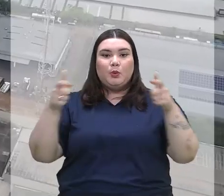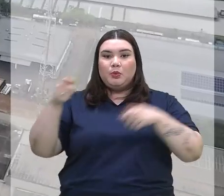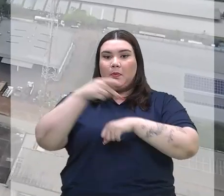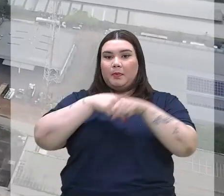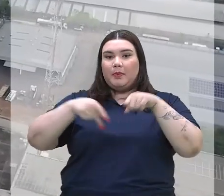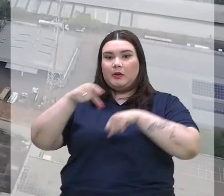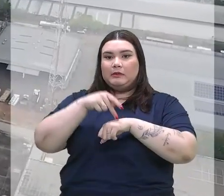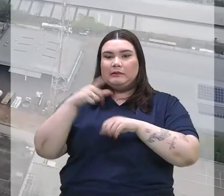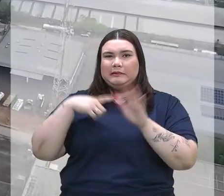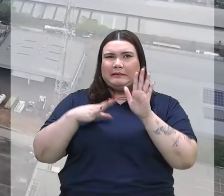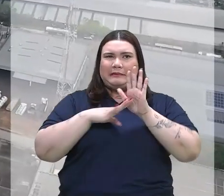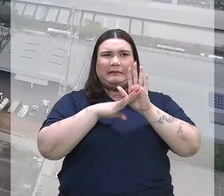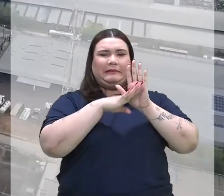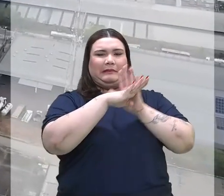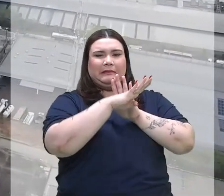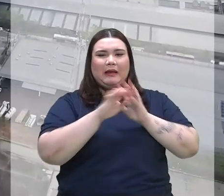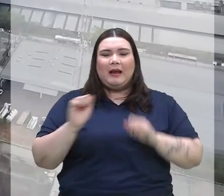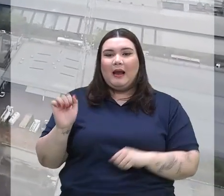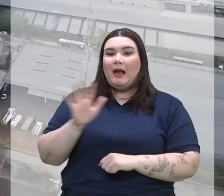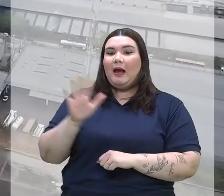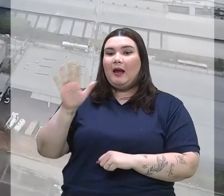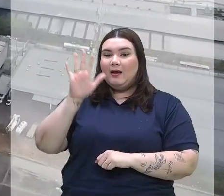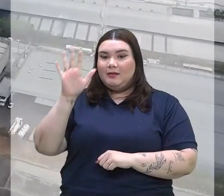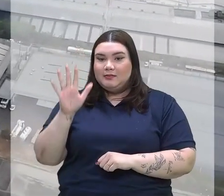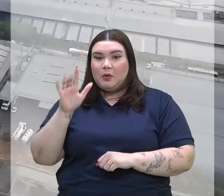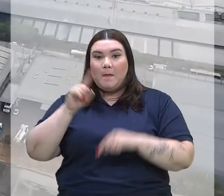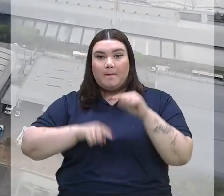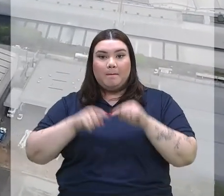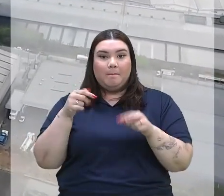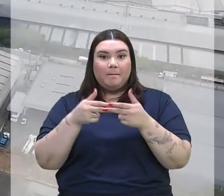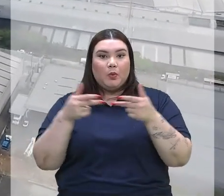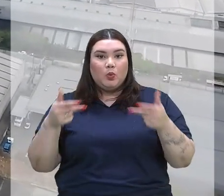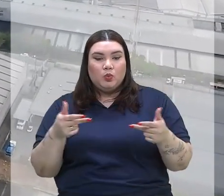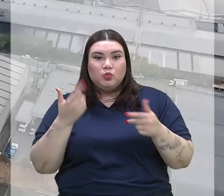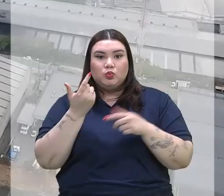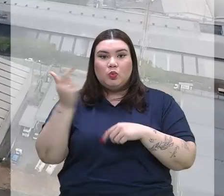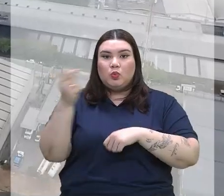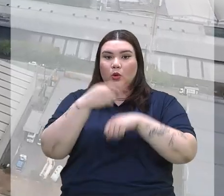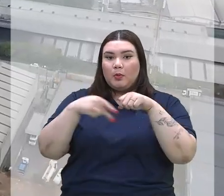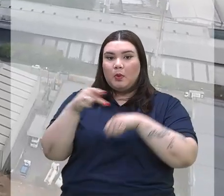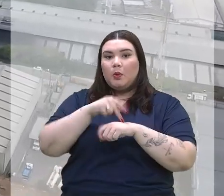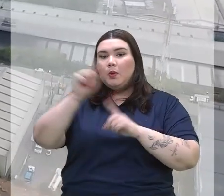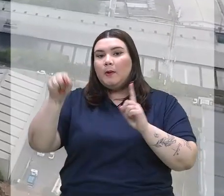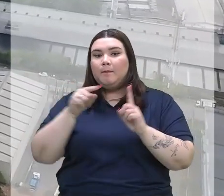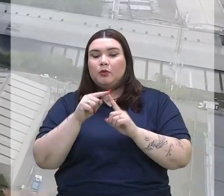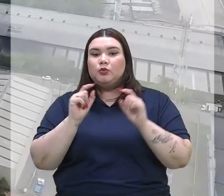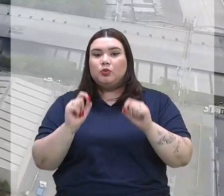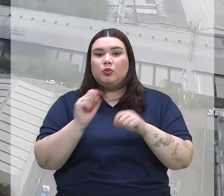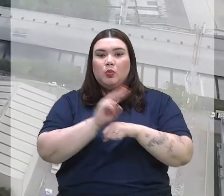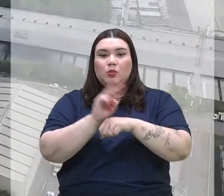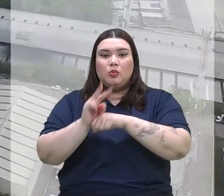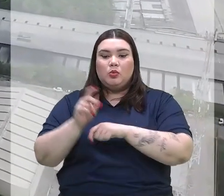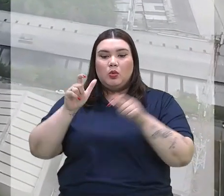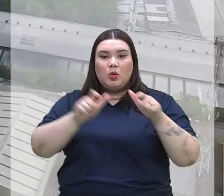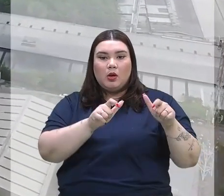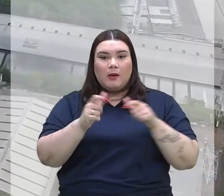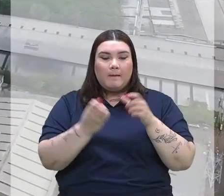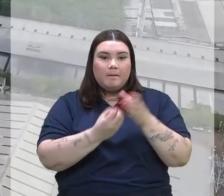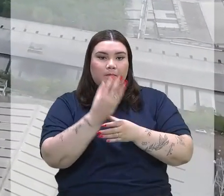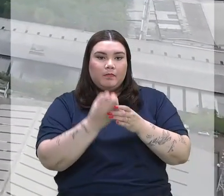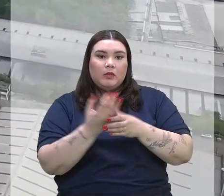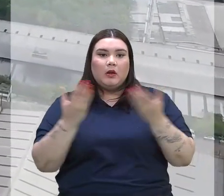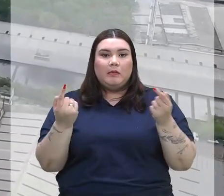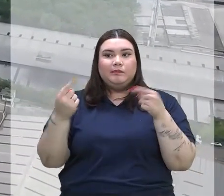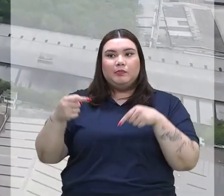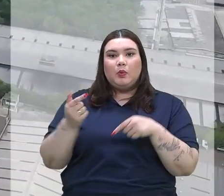taxas bem altas para a importação de produtos estrangeiros com o objetivo de proteger os produtores locais da